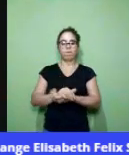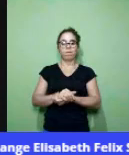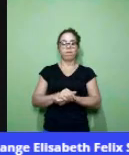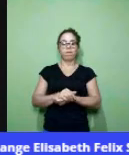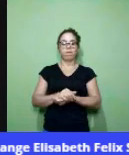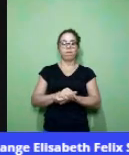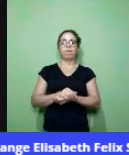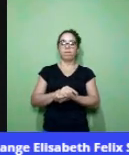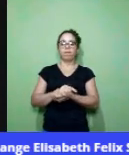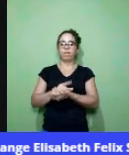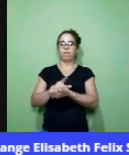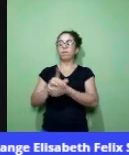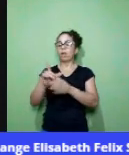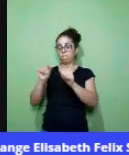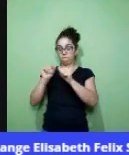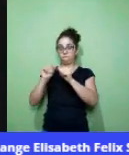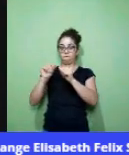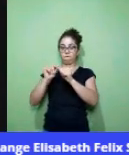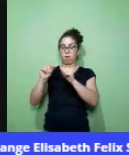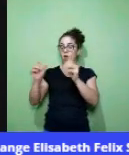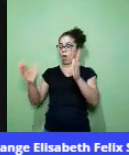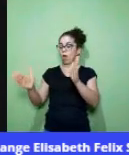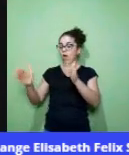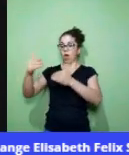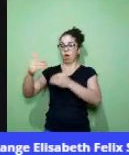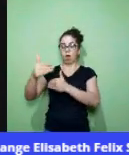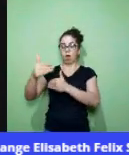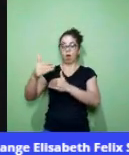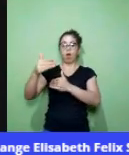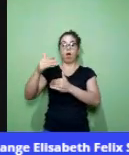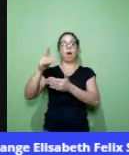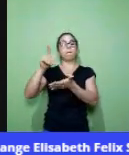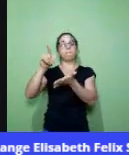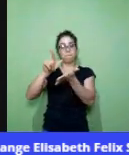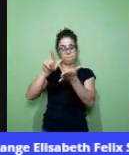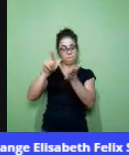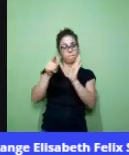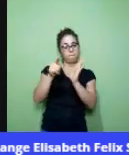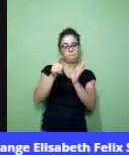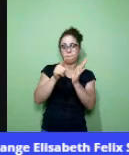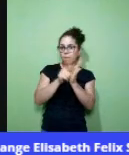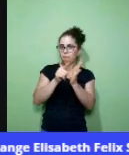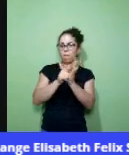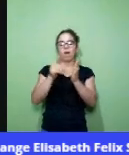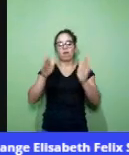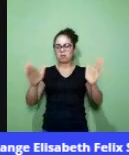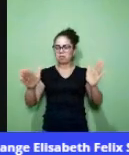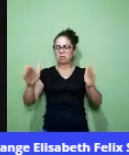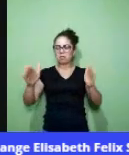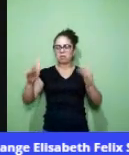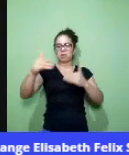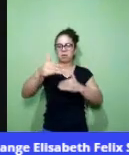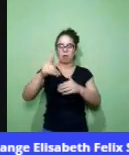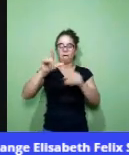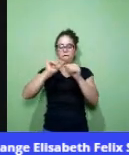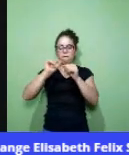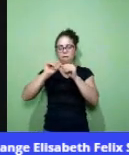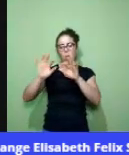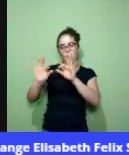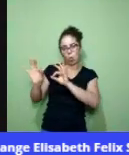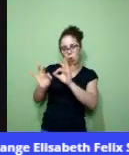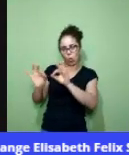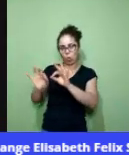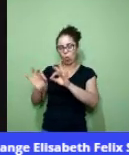ó, que foi confeccionada por uma professora nossa, ó. E aí, ela confeccionou uma caixa